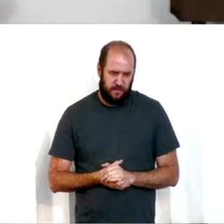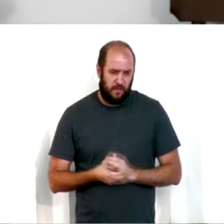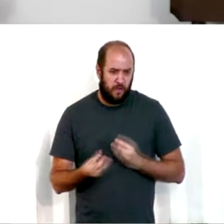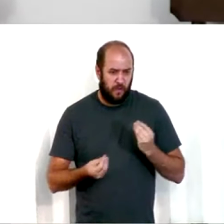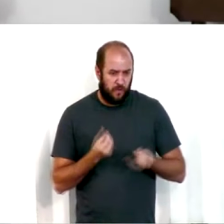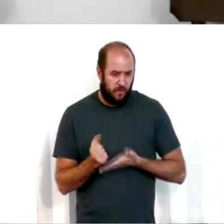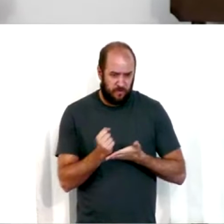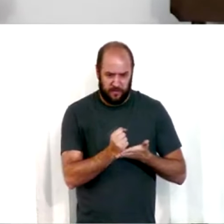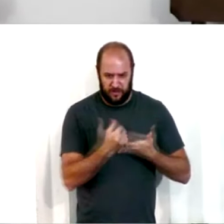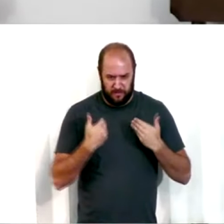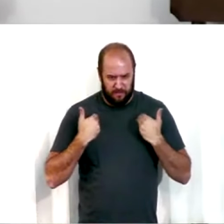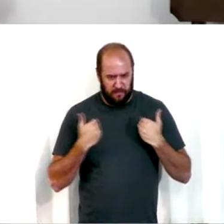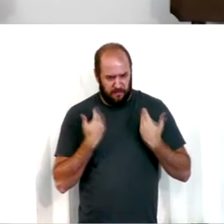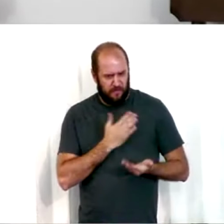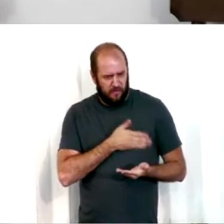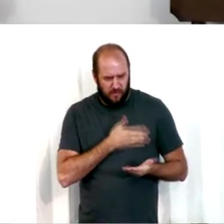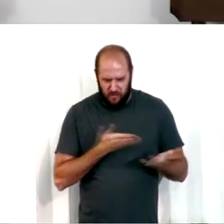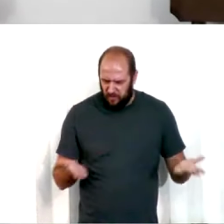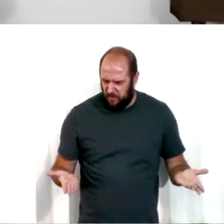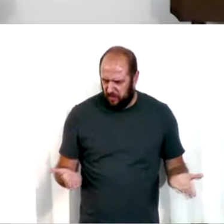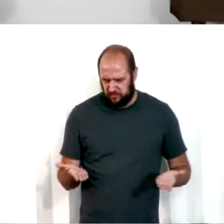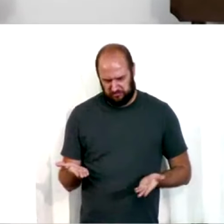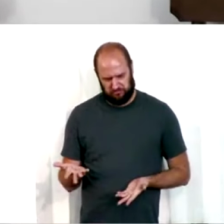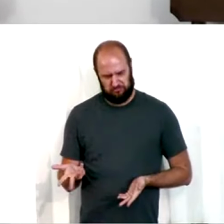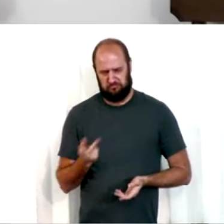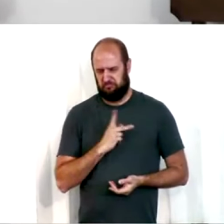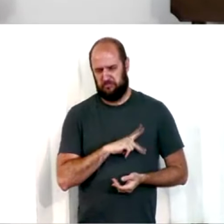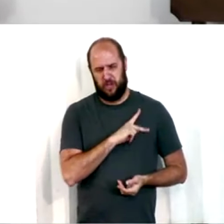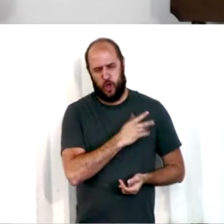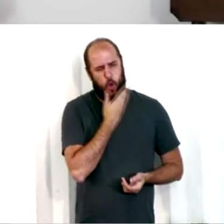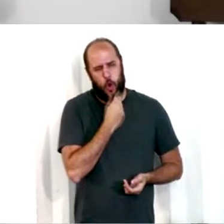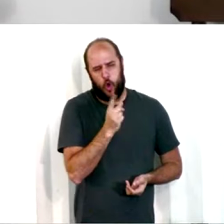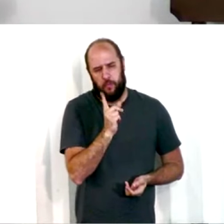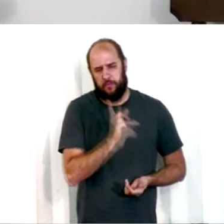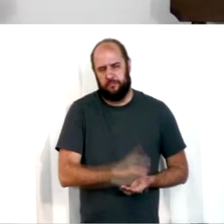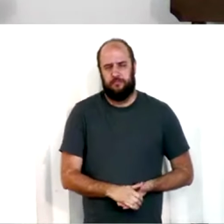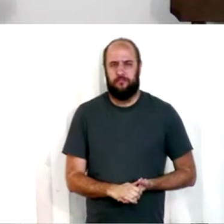seu coração? Isso não pode ser possível. Paulo não era humano.